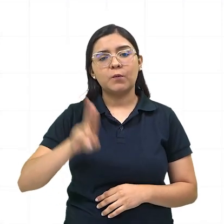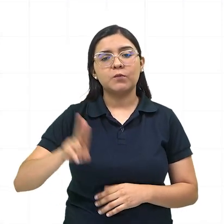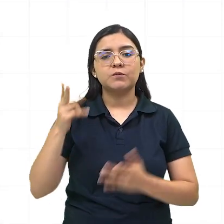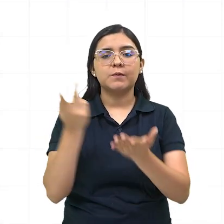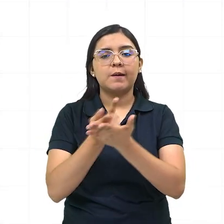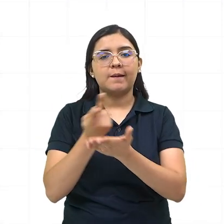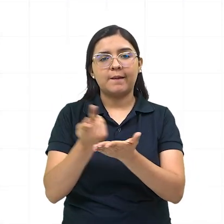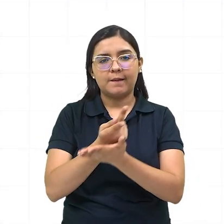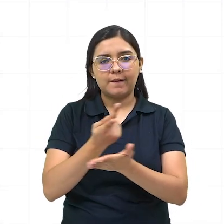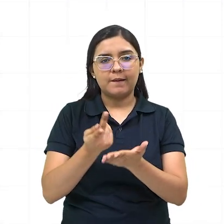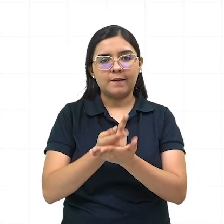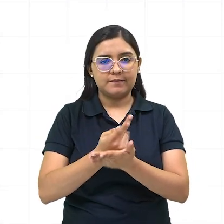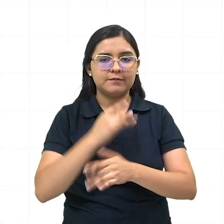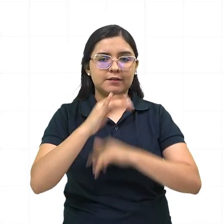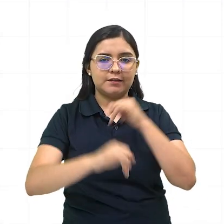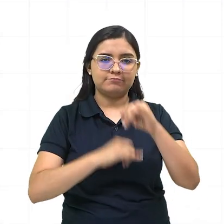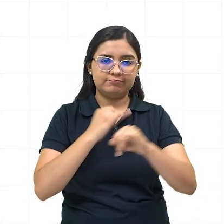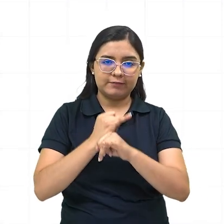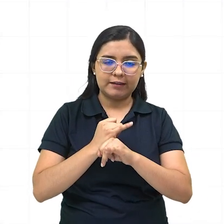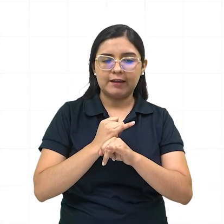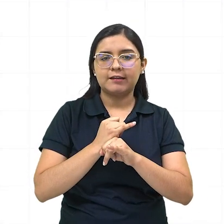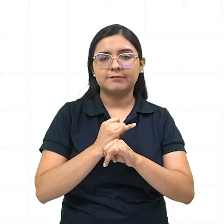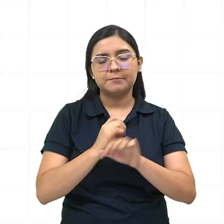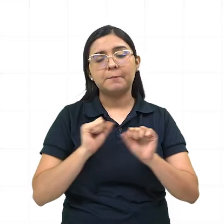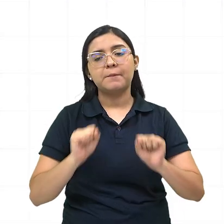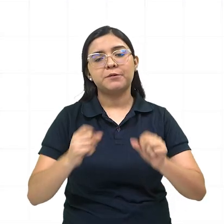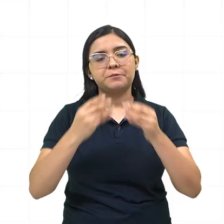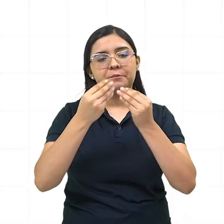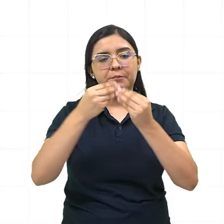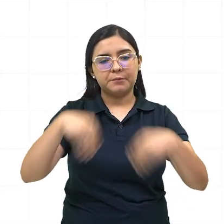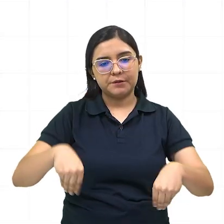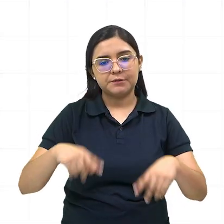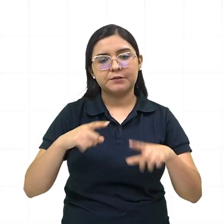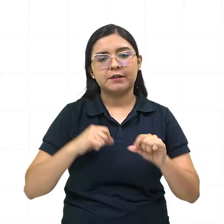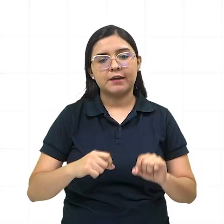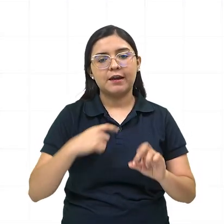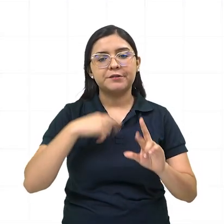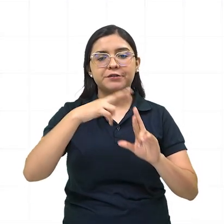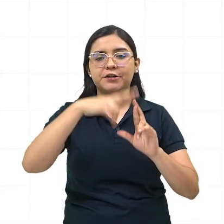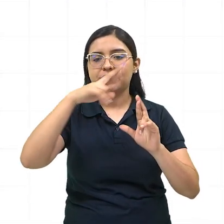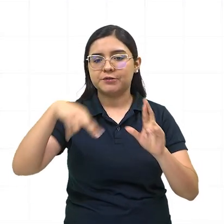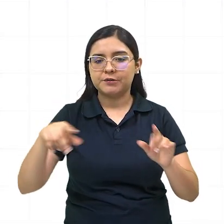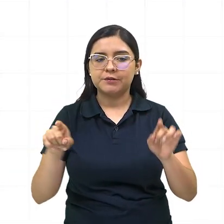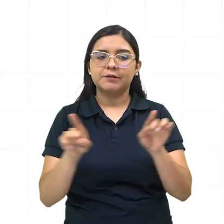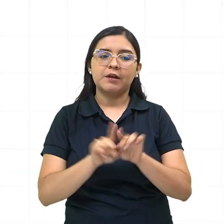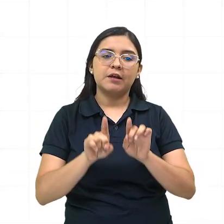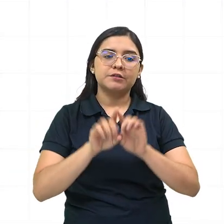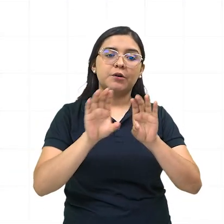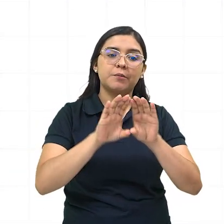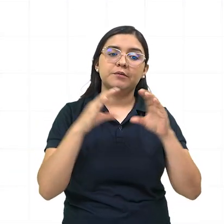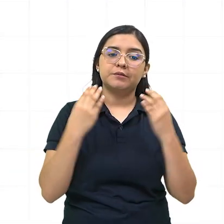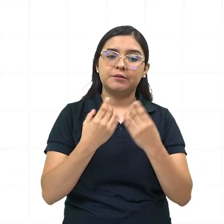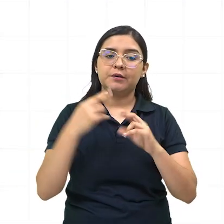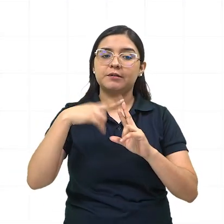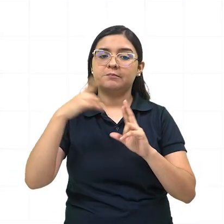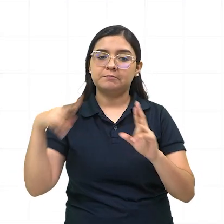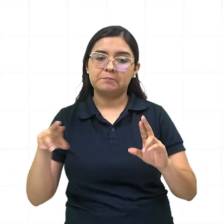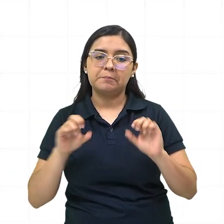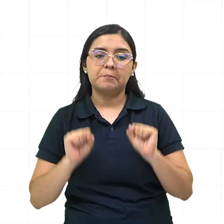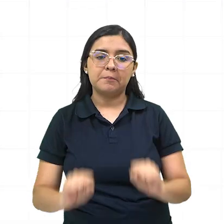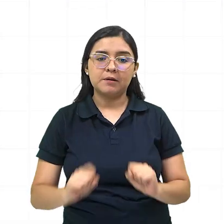uso da mídia digital pode prejudicar as imagens das religiões e essas comunidades